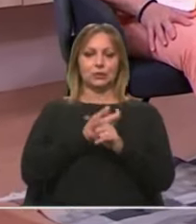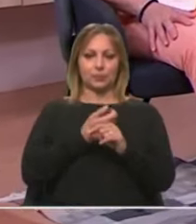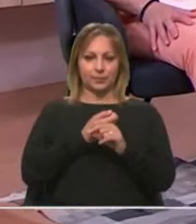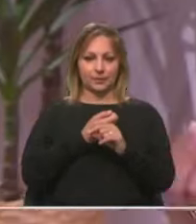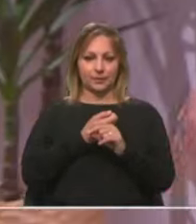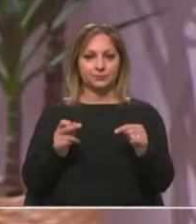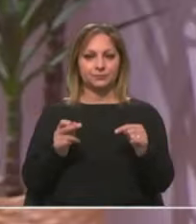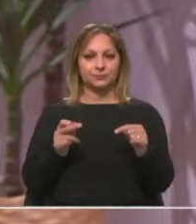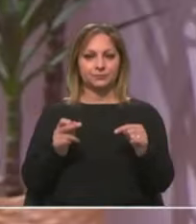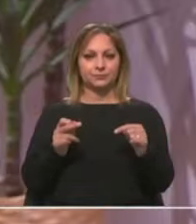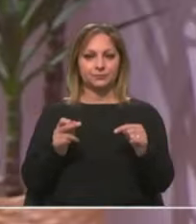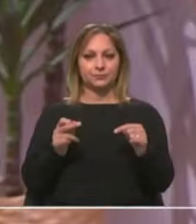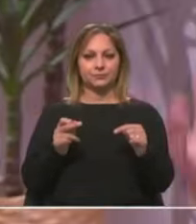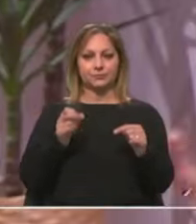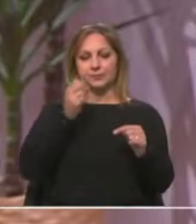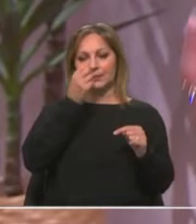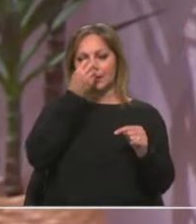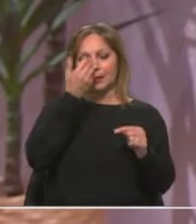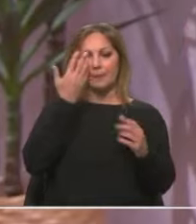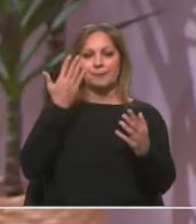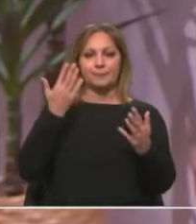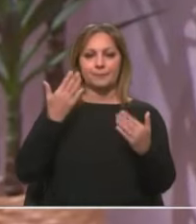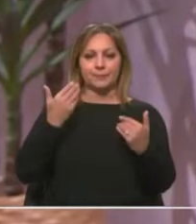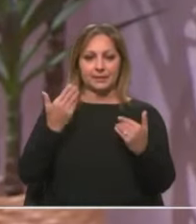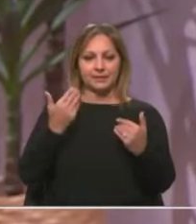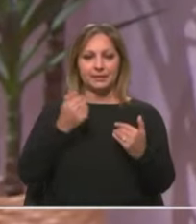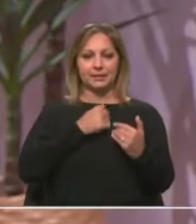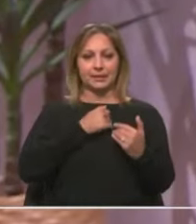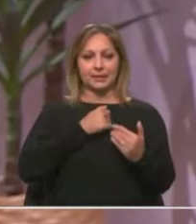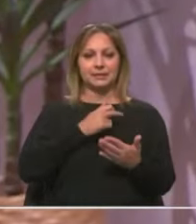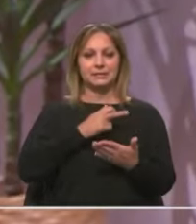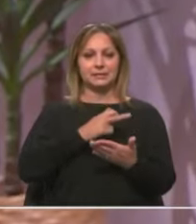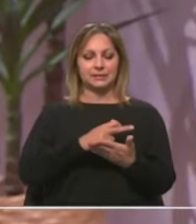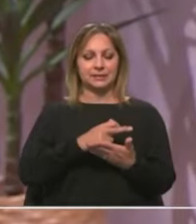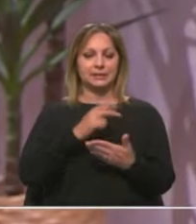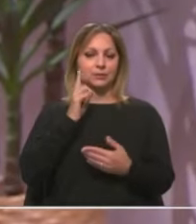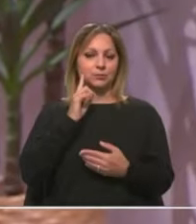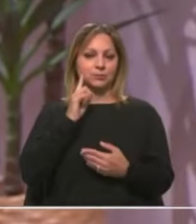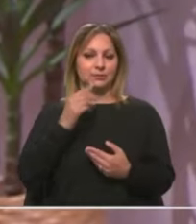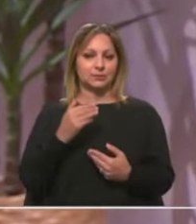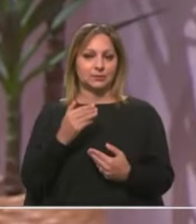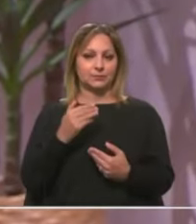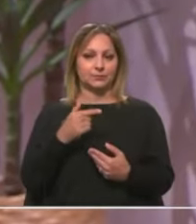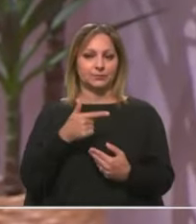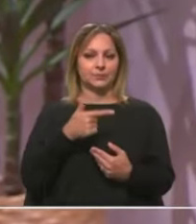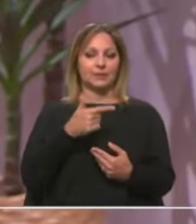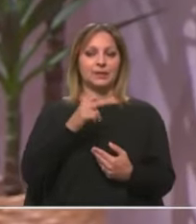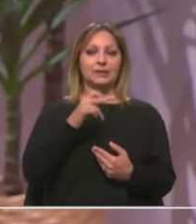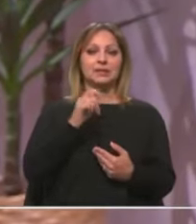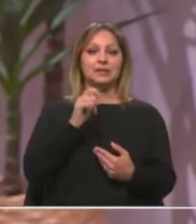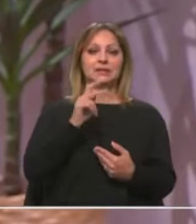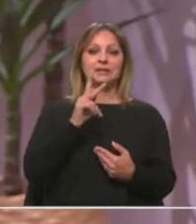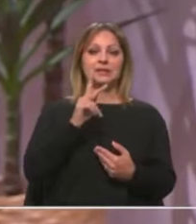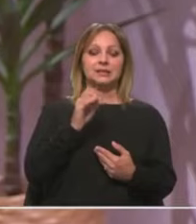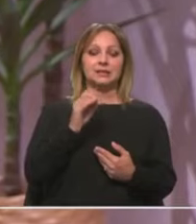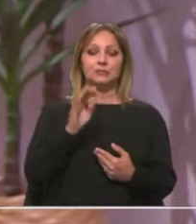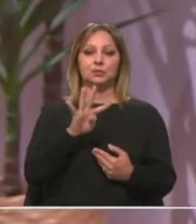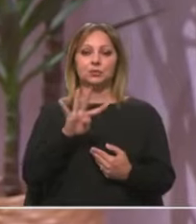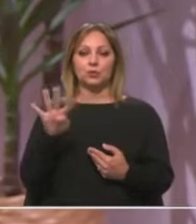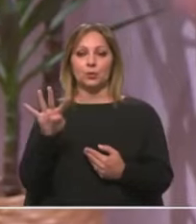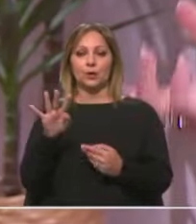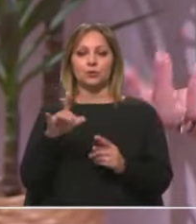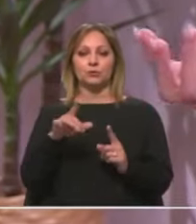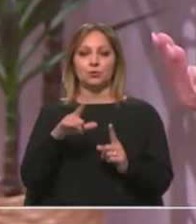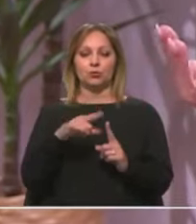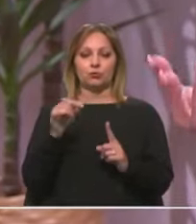são as plantas. As plantas que devem ter em casa e que são fundamentais é o trevo de quatro folhas, Mas que a como é pessoa que já pode arranjamos um